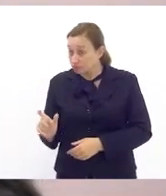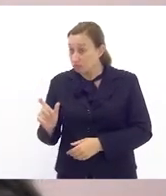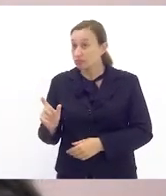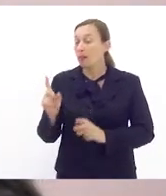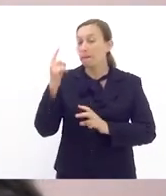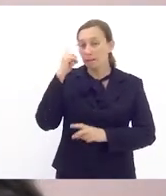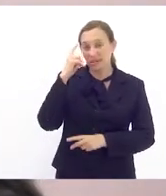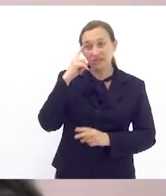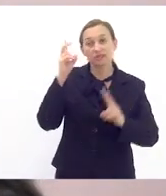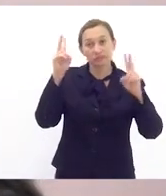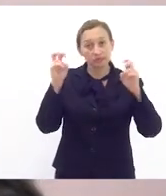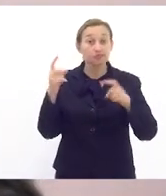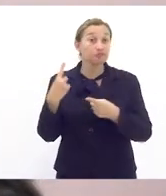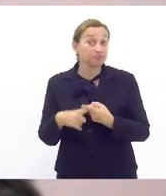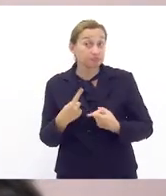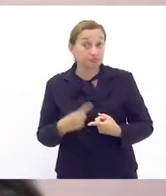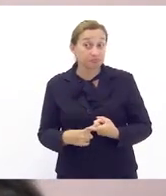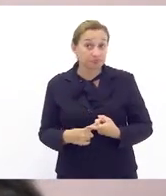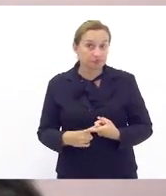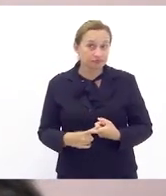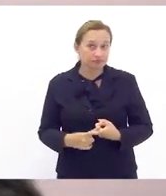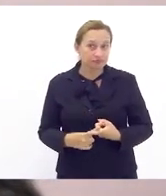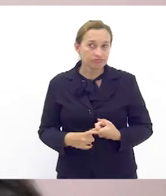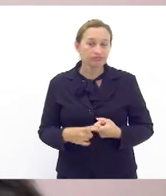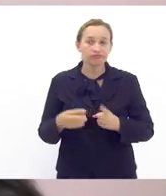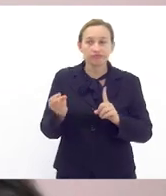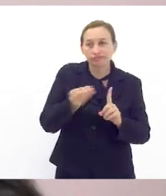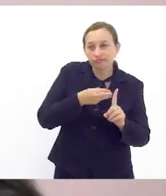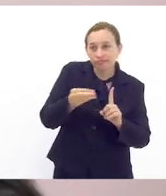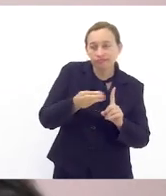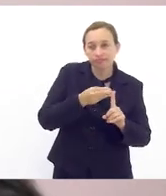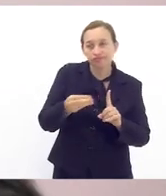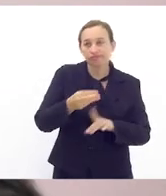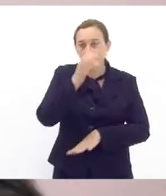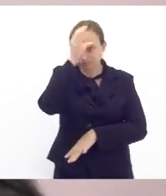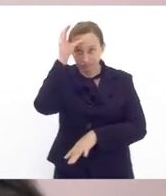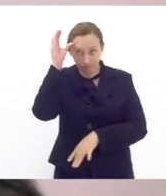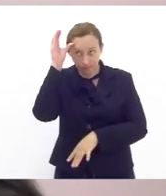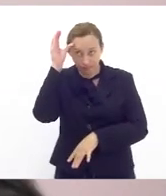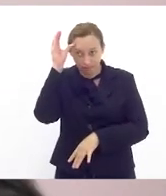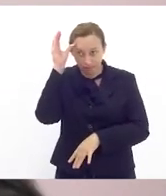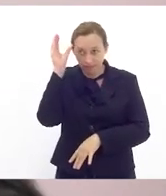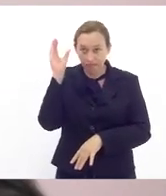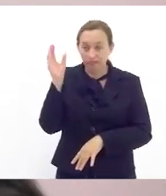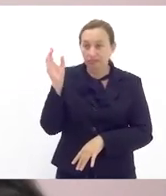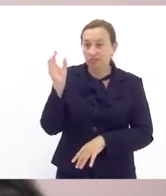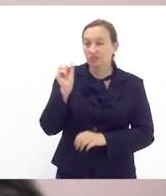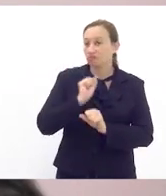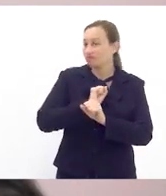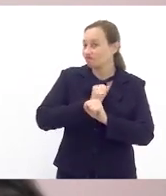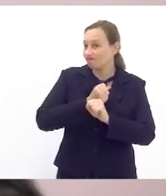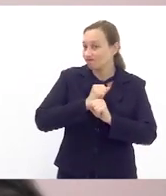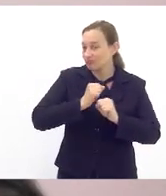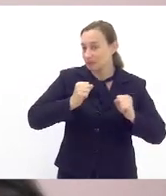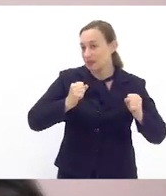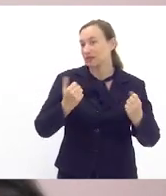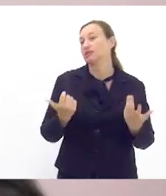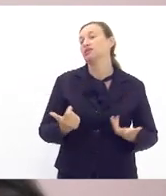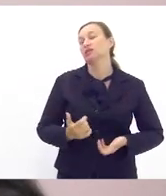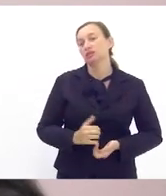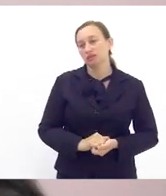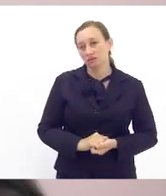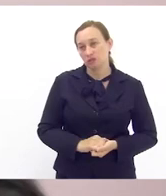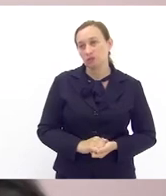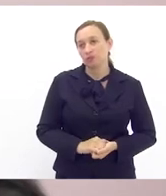essa questão porque a vulnerabilidade do consumidor é tranquila e patente